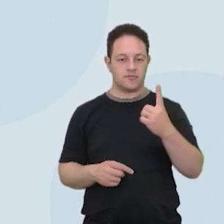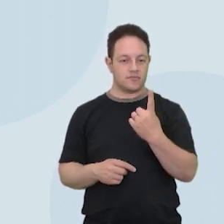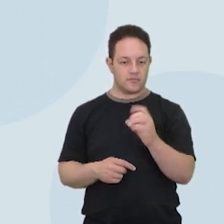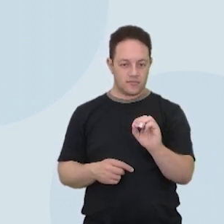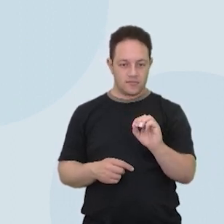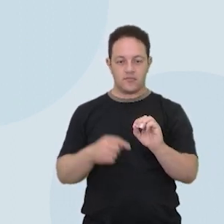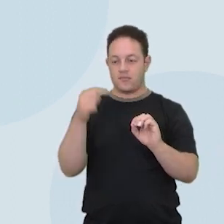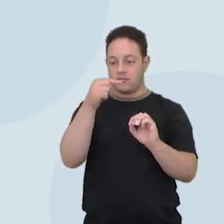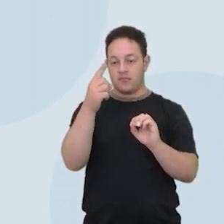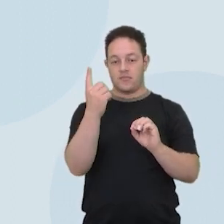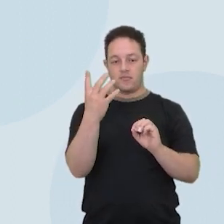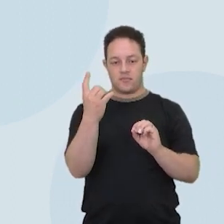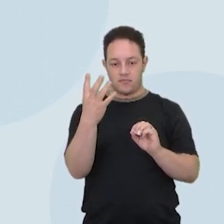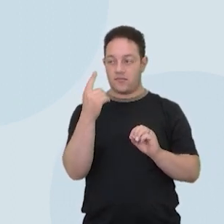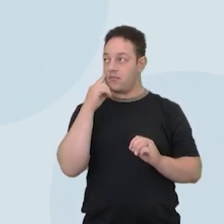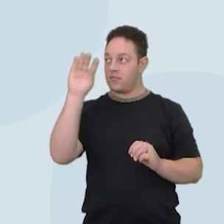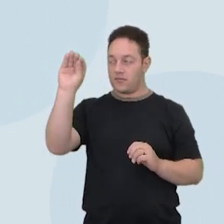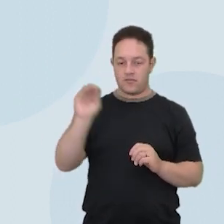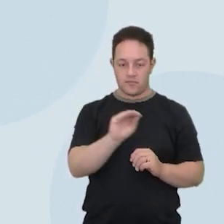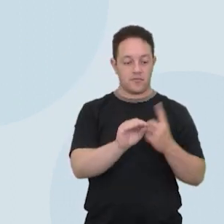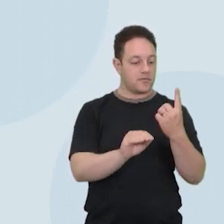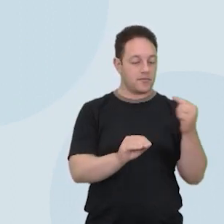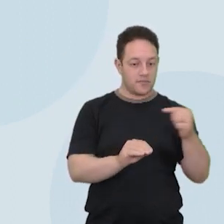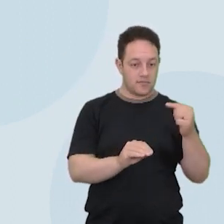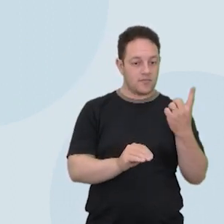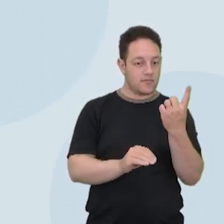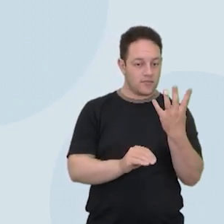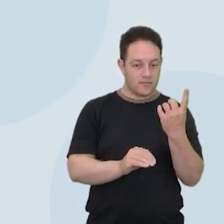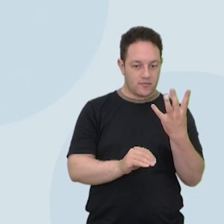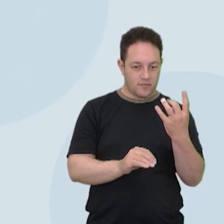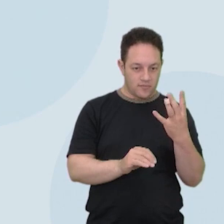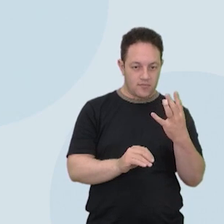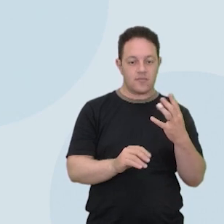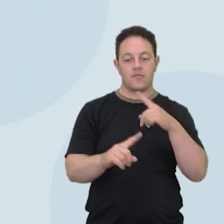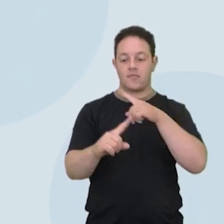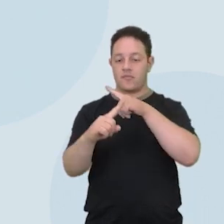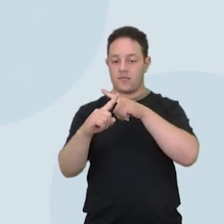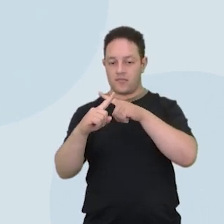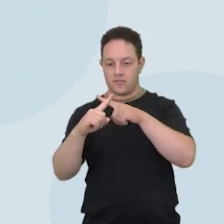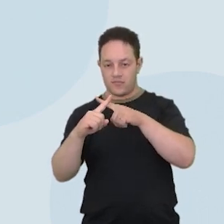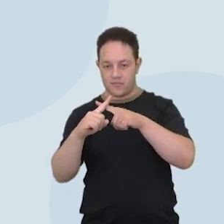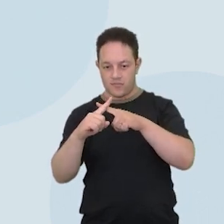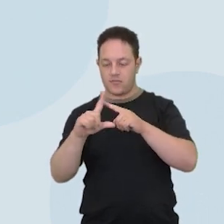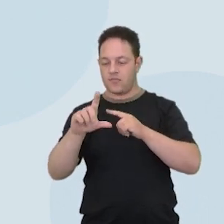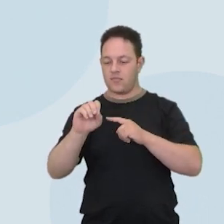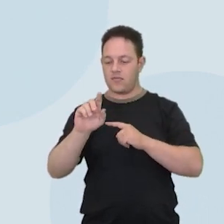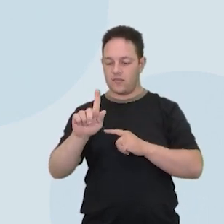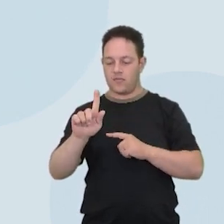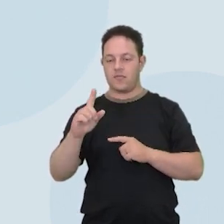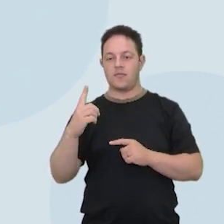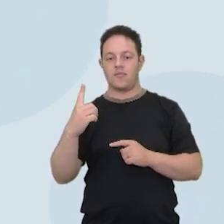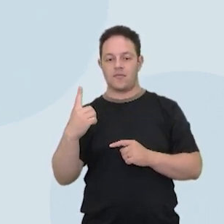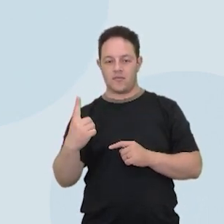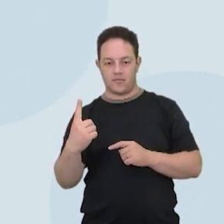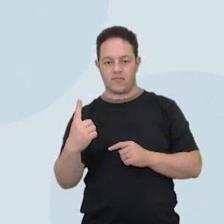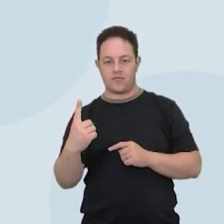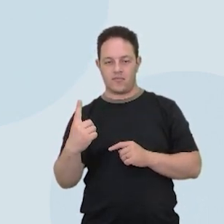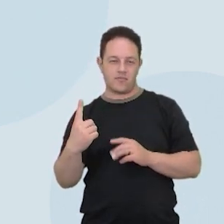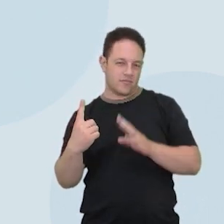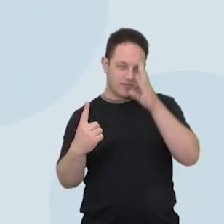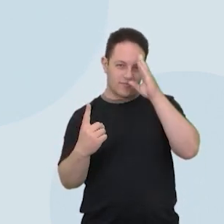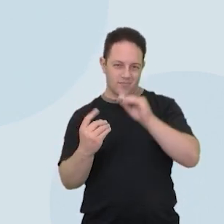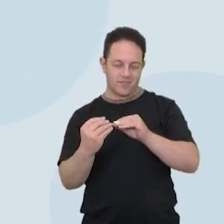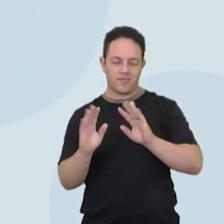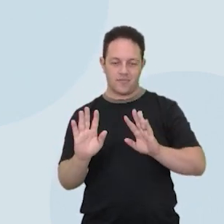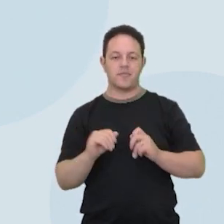14. Menos 14. Vezes log de 10, que é 1. Vezes log de 10, que vai ser 1. Isso. Certo? E aí